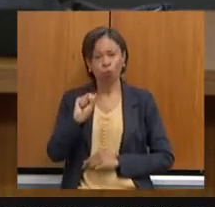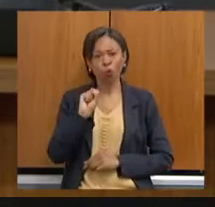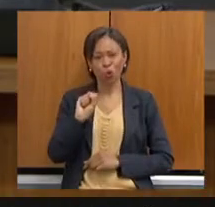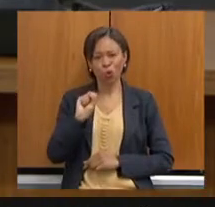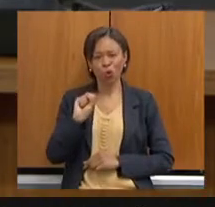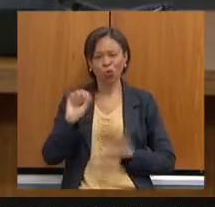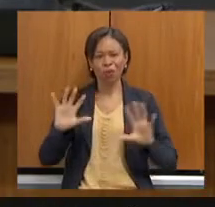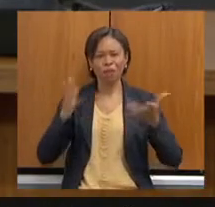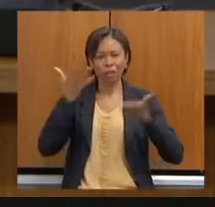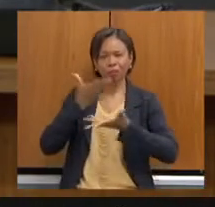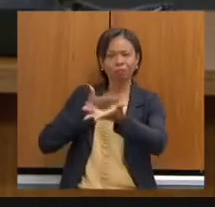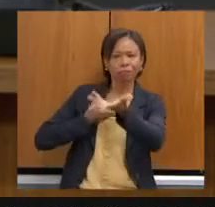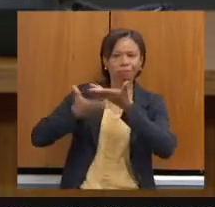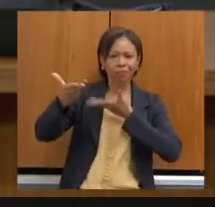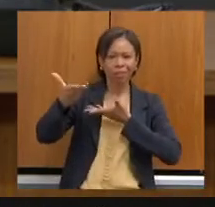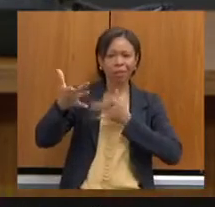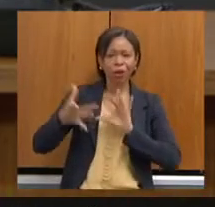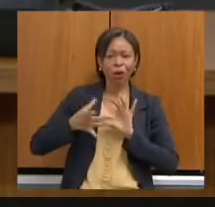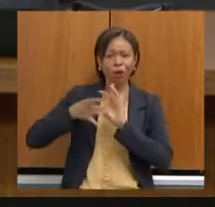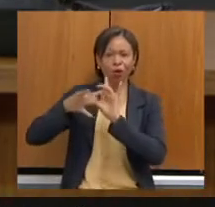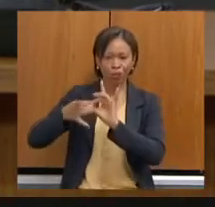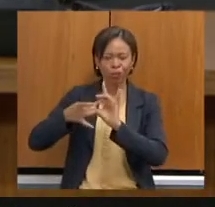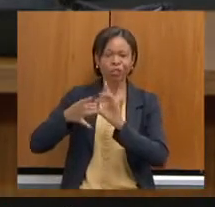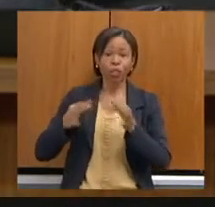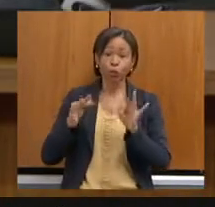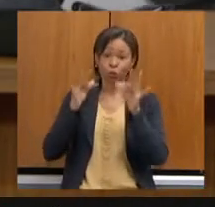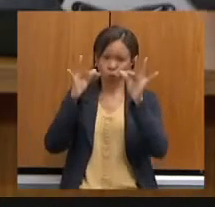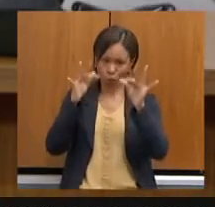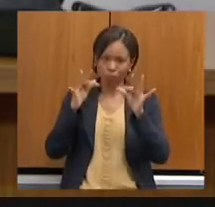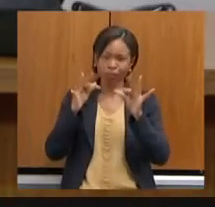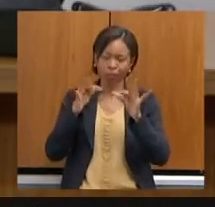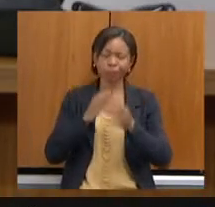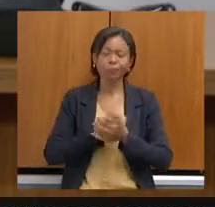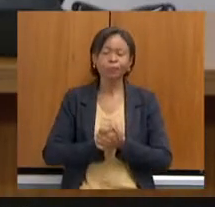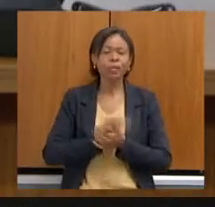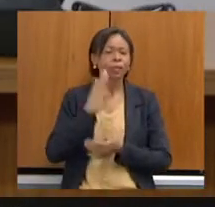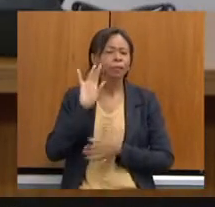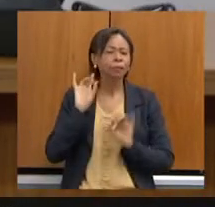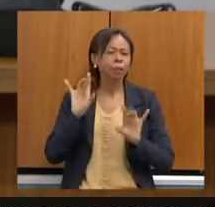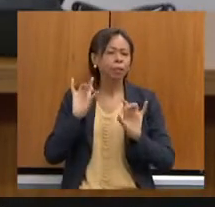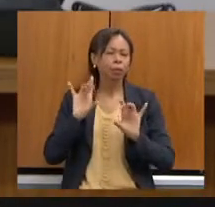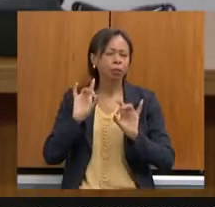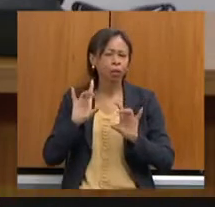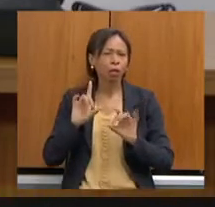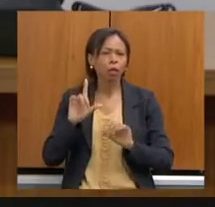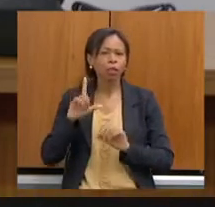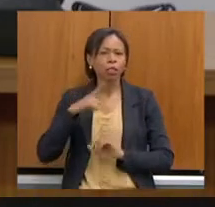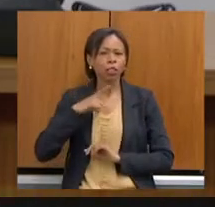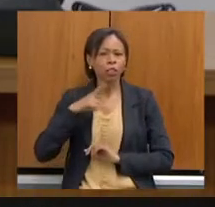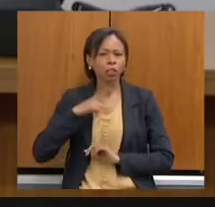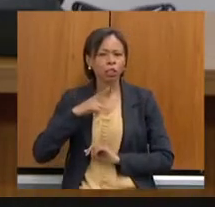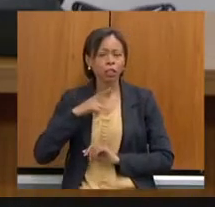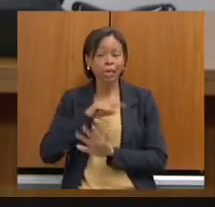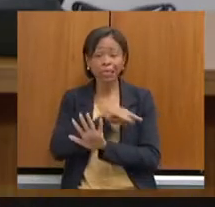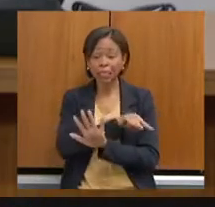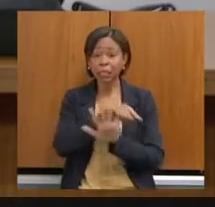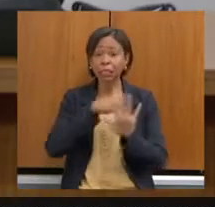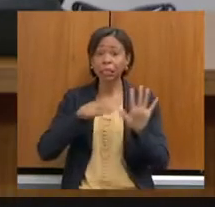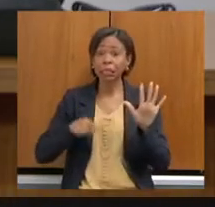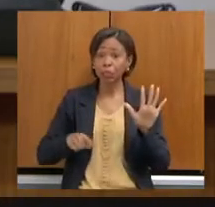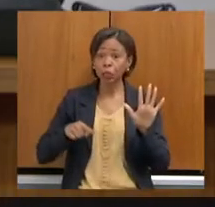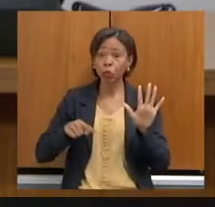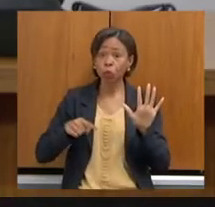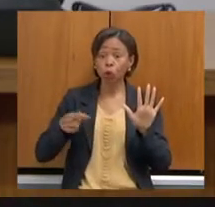de conexão e tecnológico para o setor do agronegócio Mineiro especialmente com 55 ciclos de Hub de